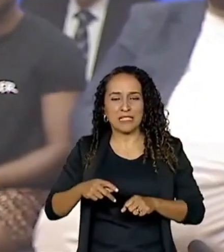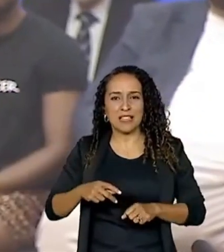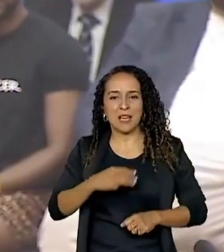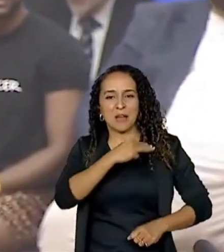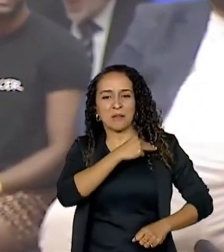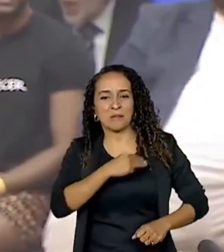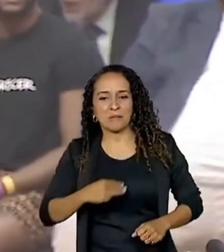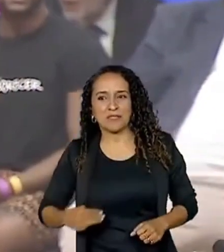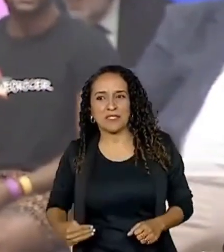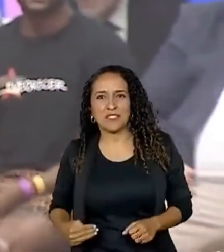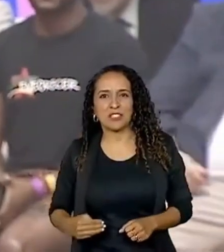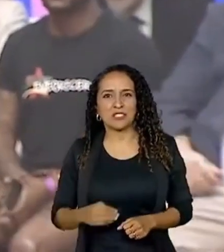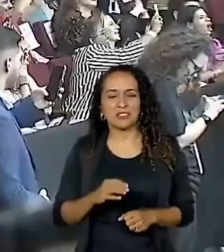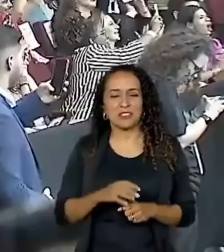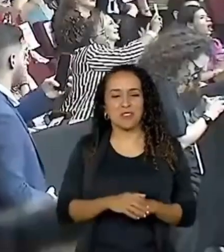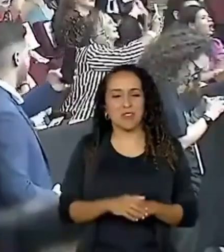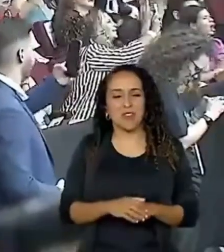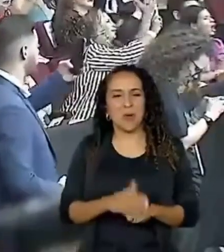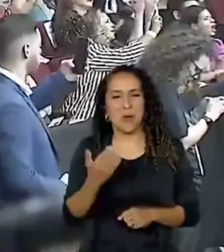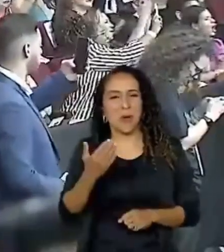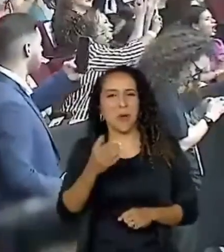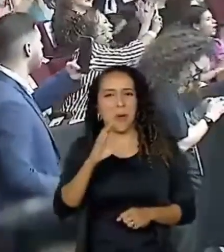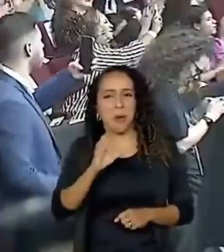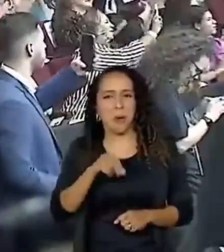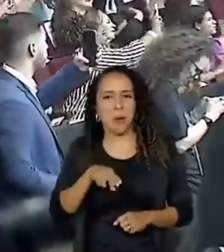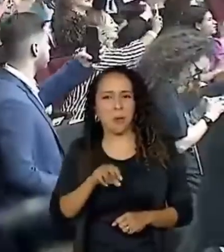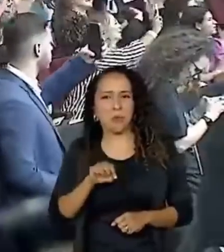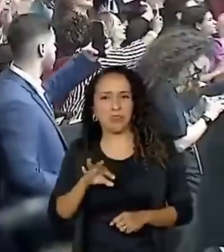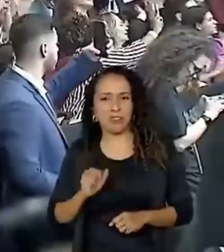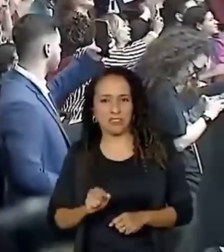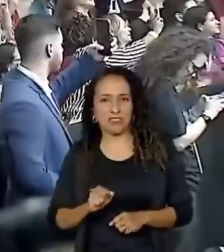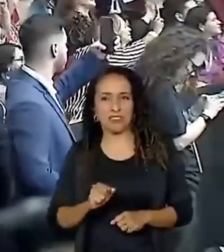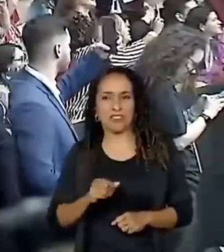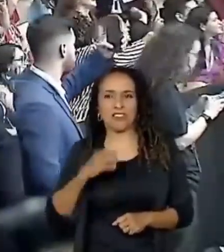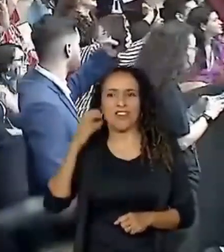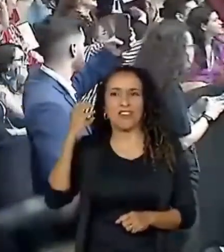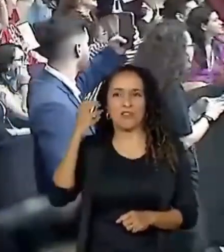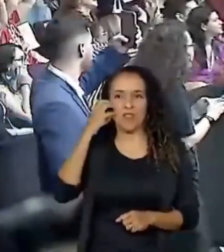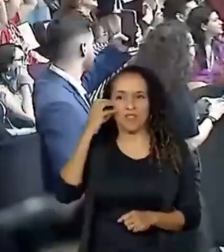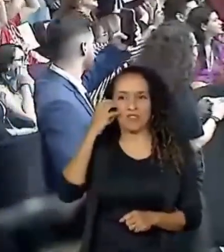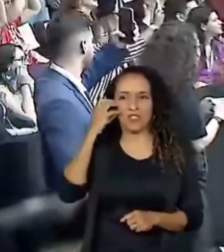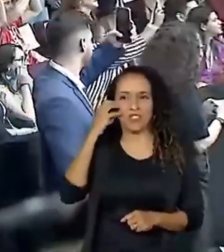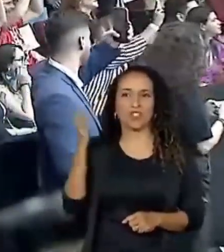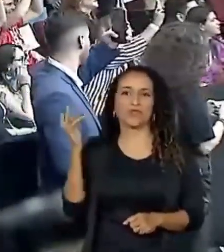comunista, um companheiro da qualidade do Flávio Dino.